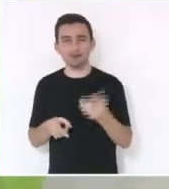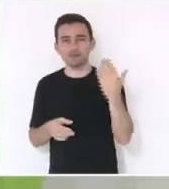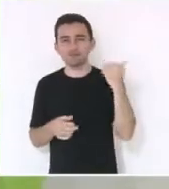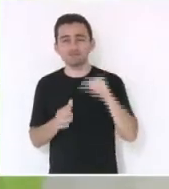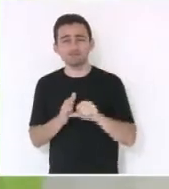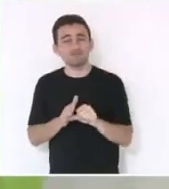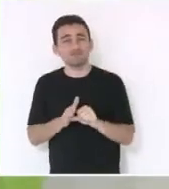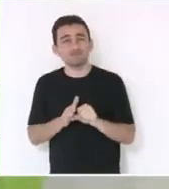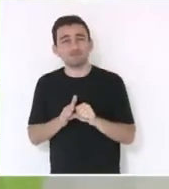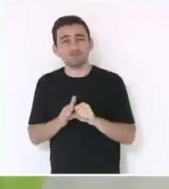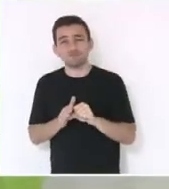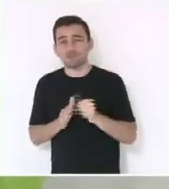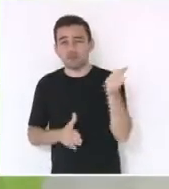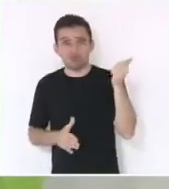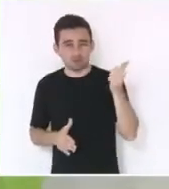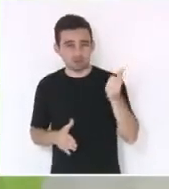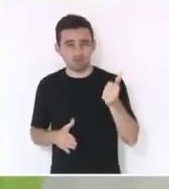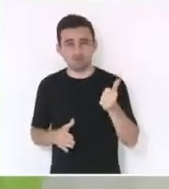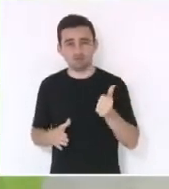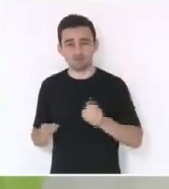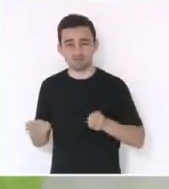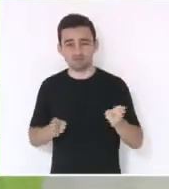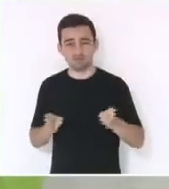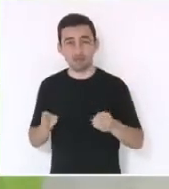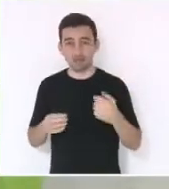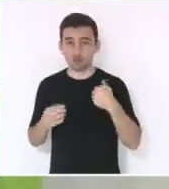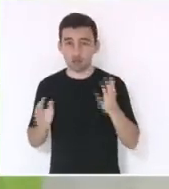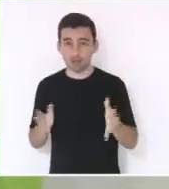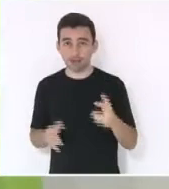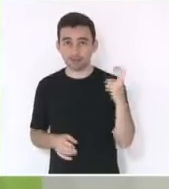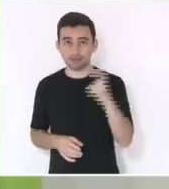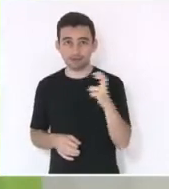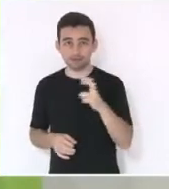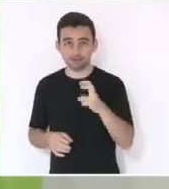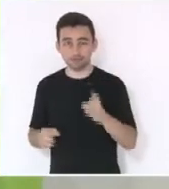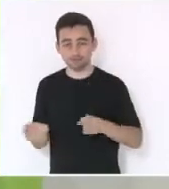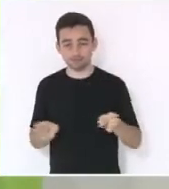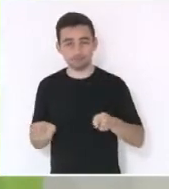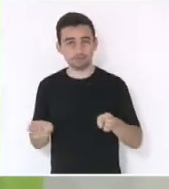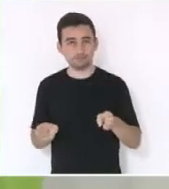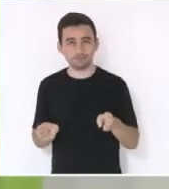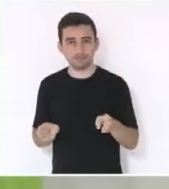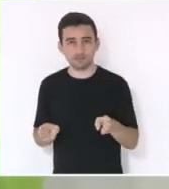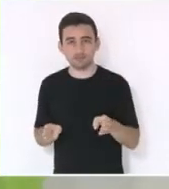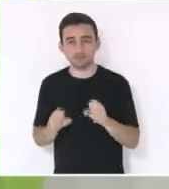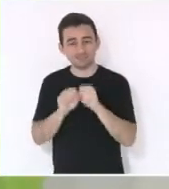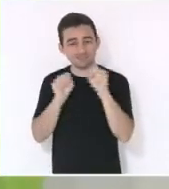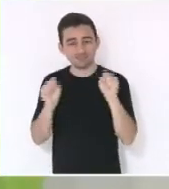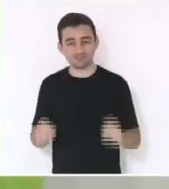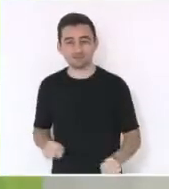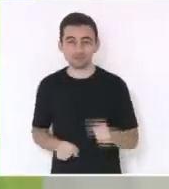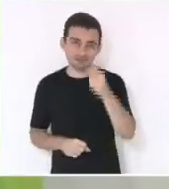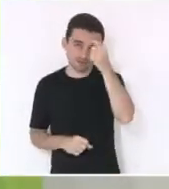olha que estou no quinto, defendemos aqui, com unha e dentes, o sistema acadêmico que nós